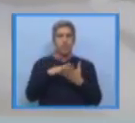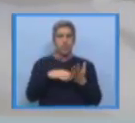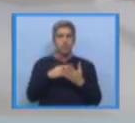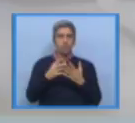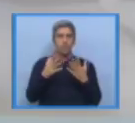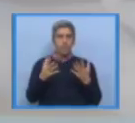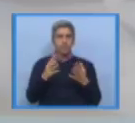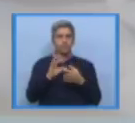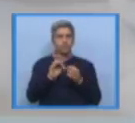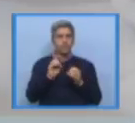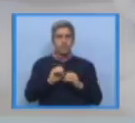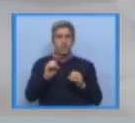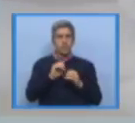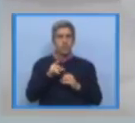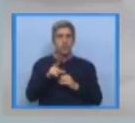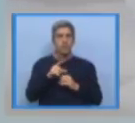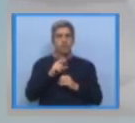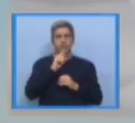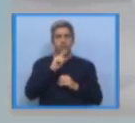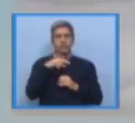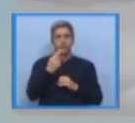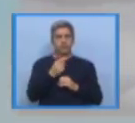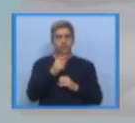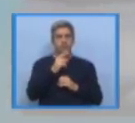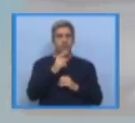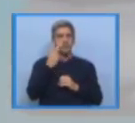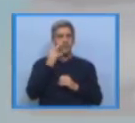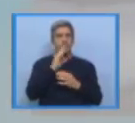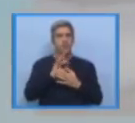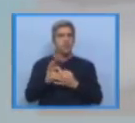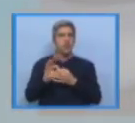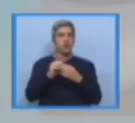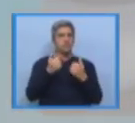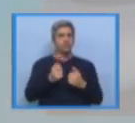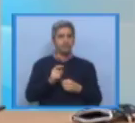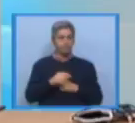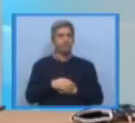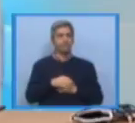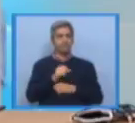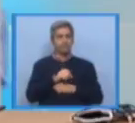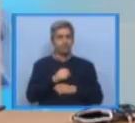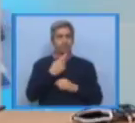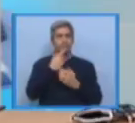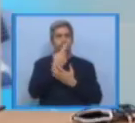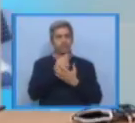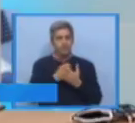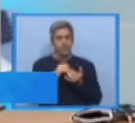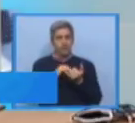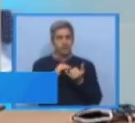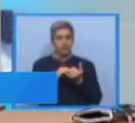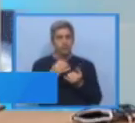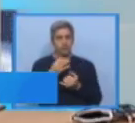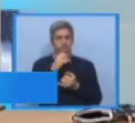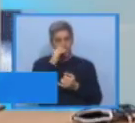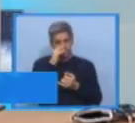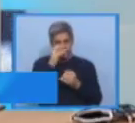horária desajustada àquilo que permite depois levar uma vida familiar condigna. Sim, fizemos este inquérito junto dos associados, é um